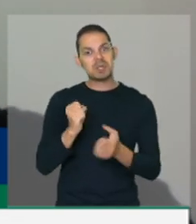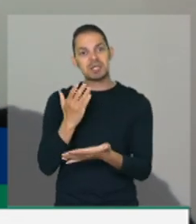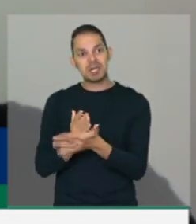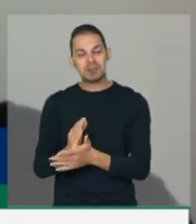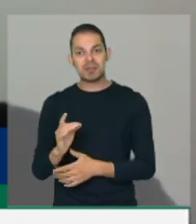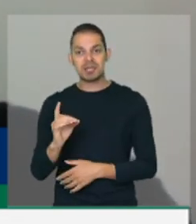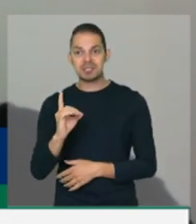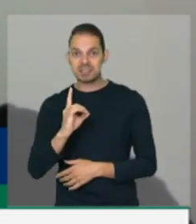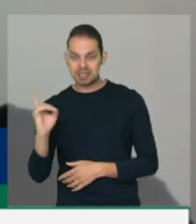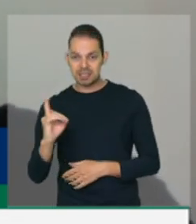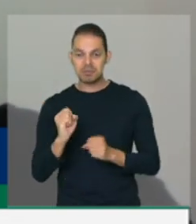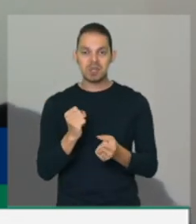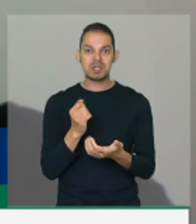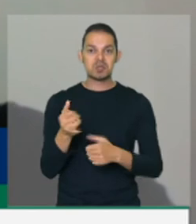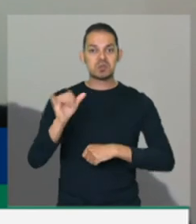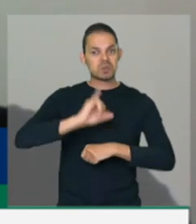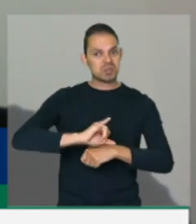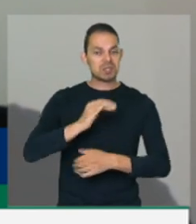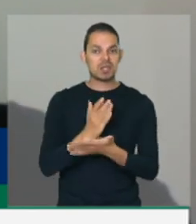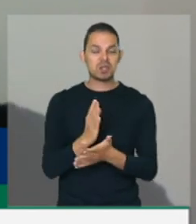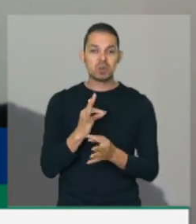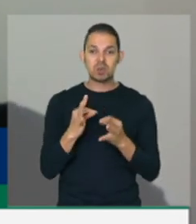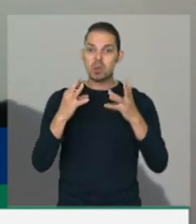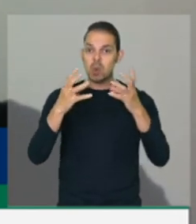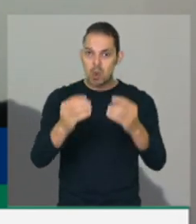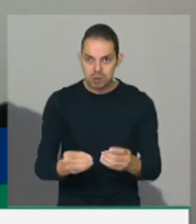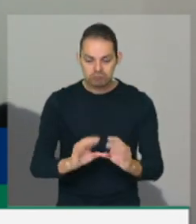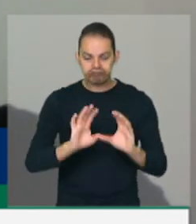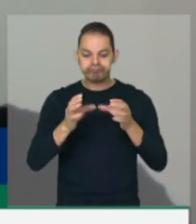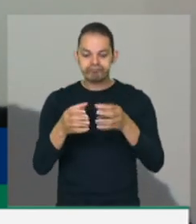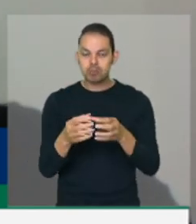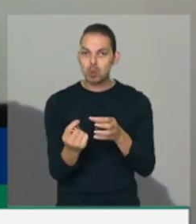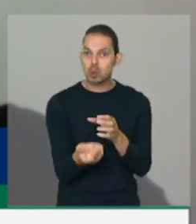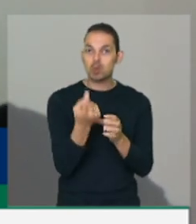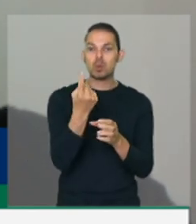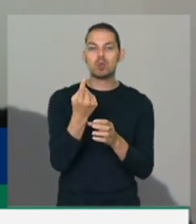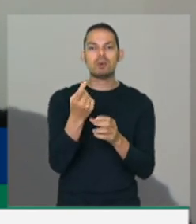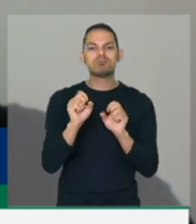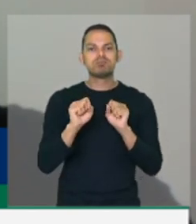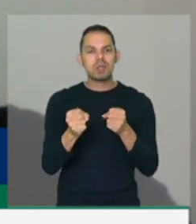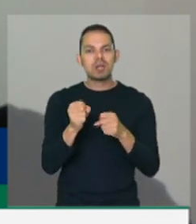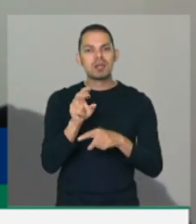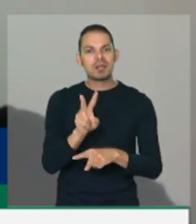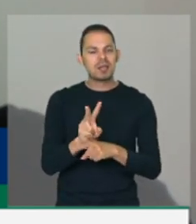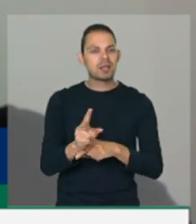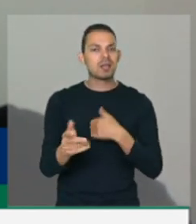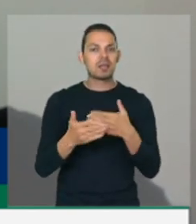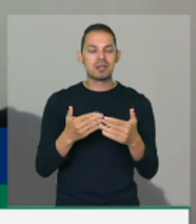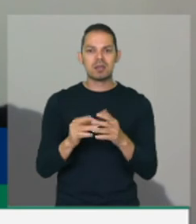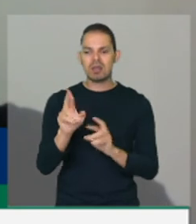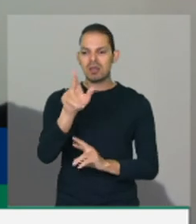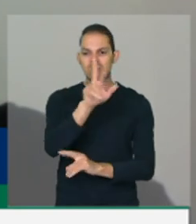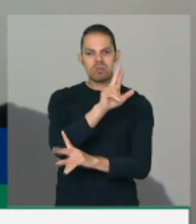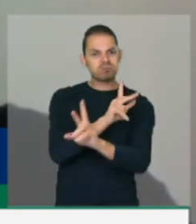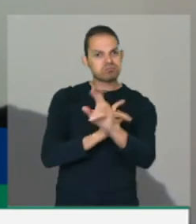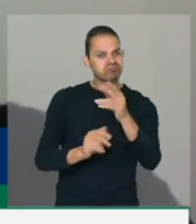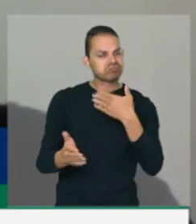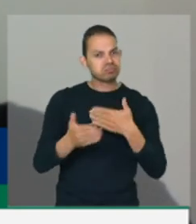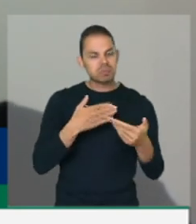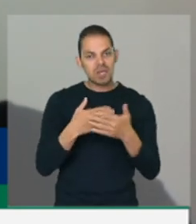direita, talvez se acabasse o centro e todos nós formássemos um único bloco em prol, independente das diferenças, por